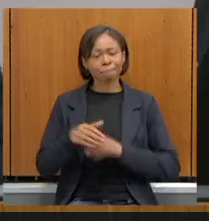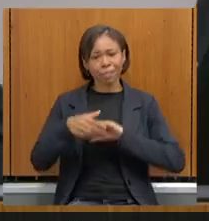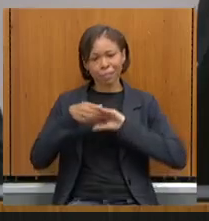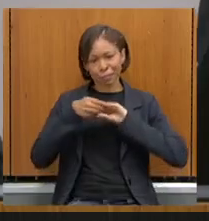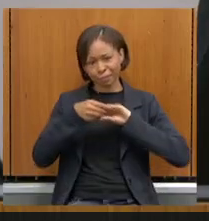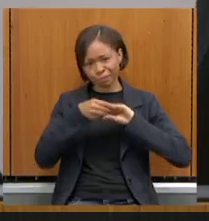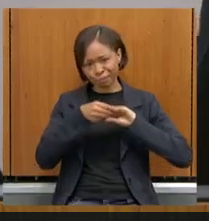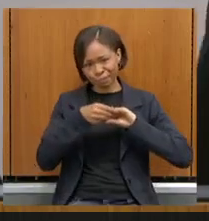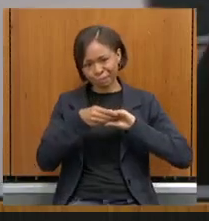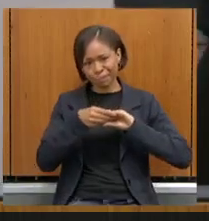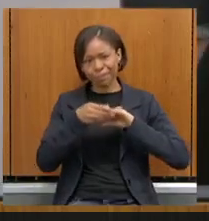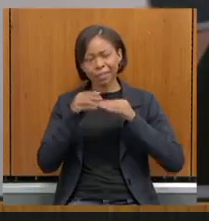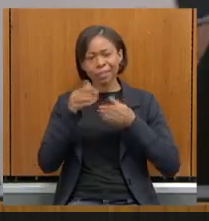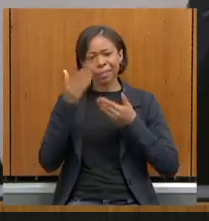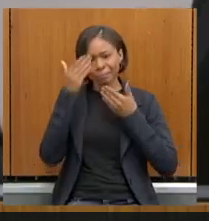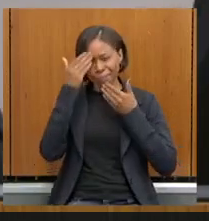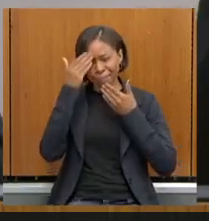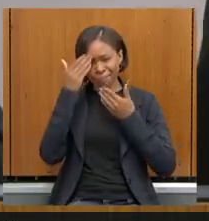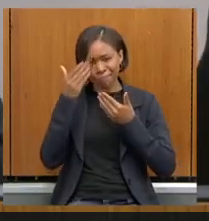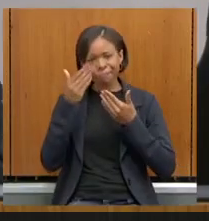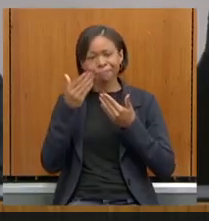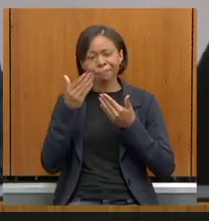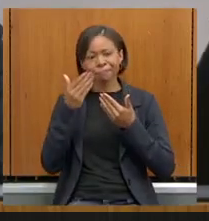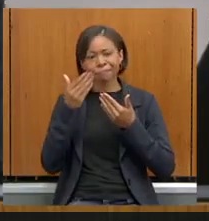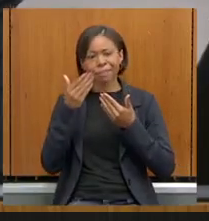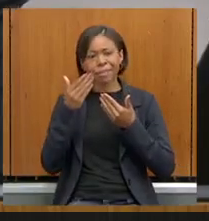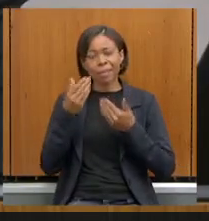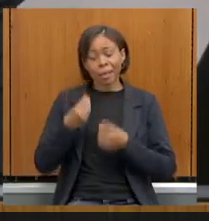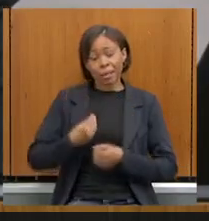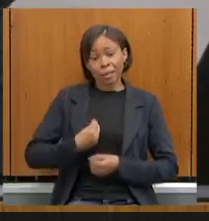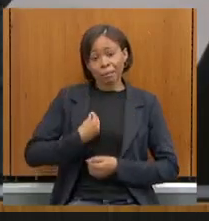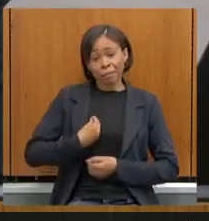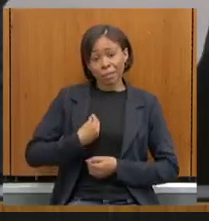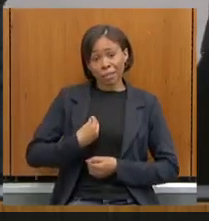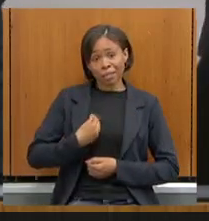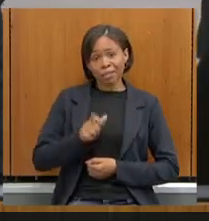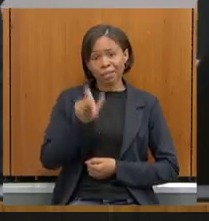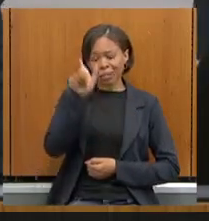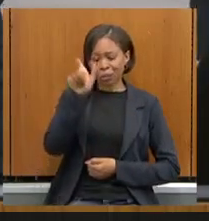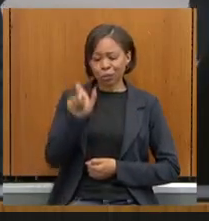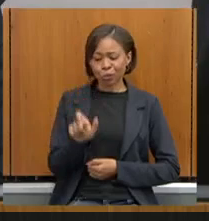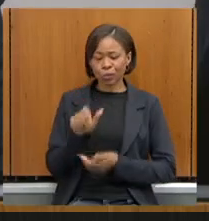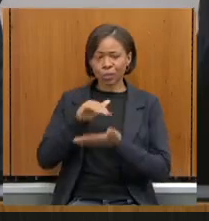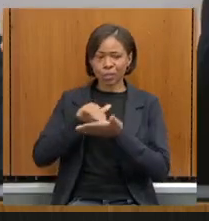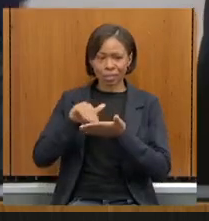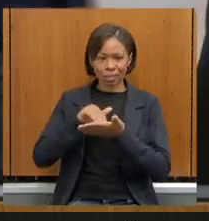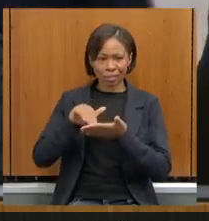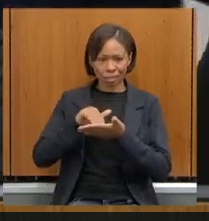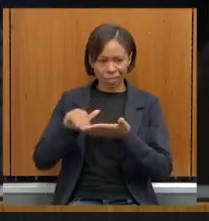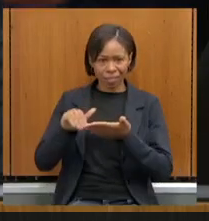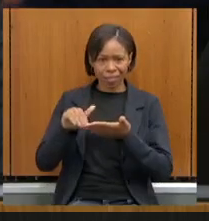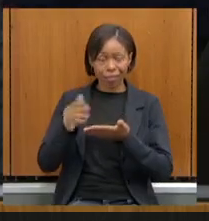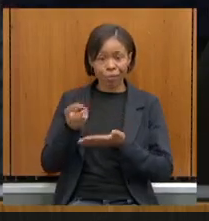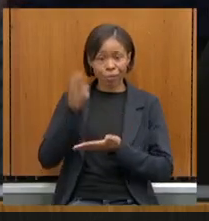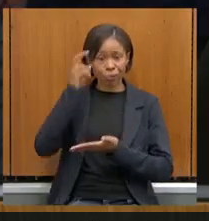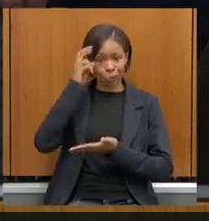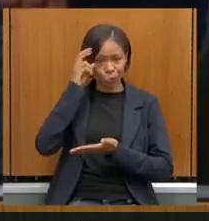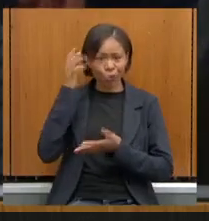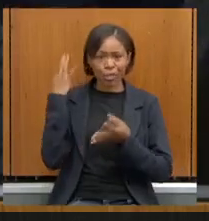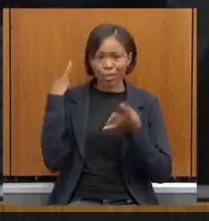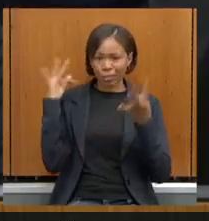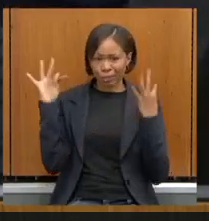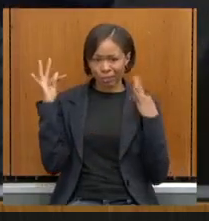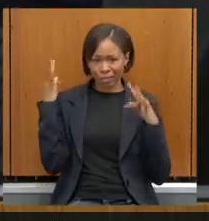agradecer desde já a presença do nosso secretário de Cultura e Turismo, secretário